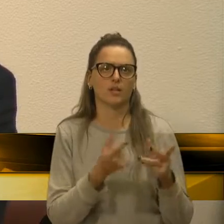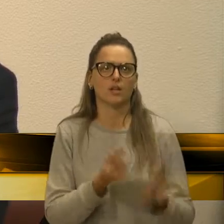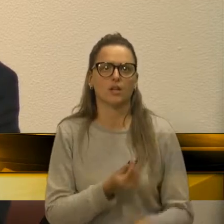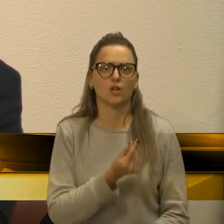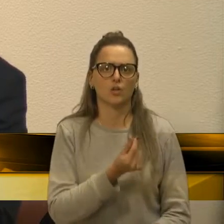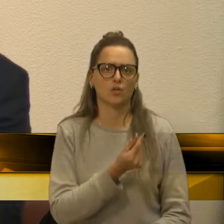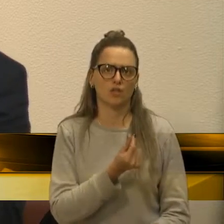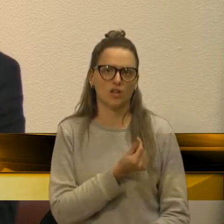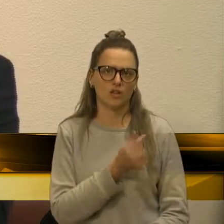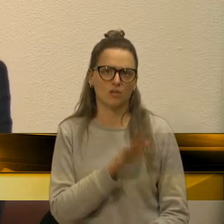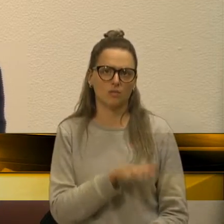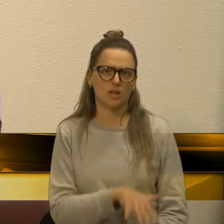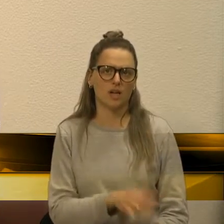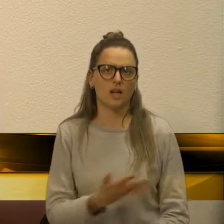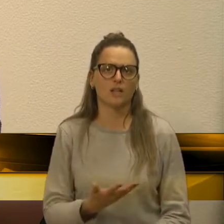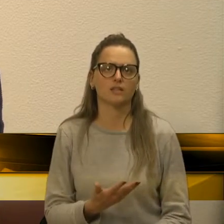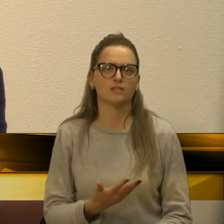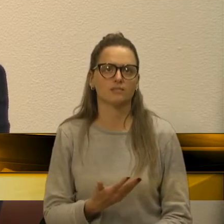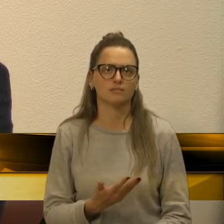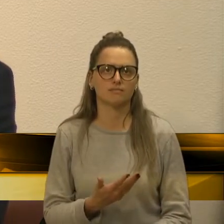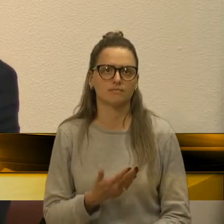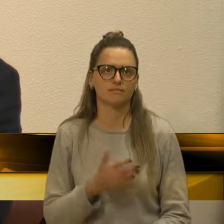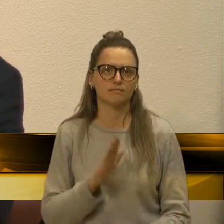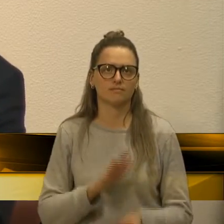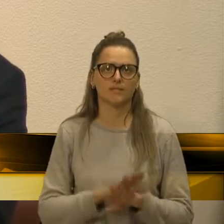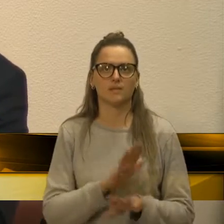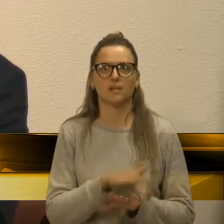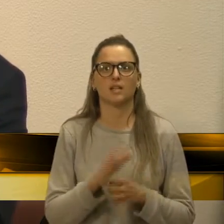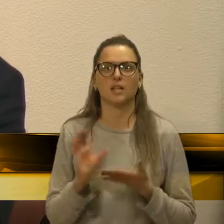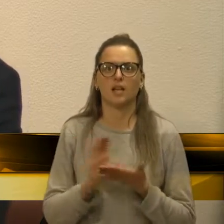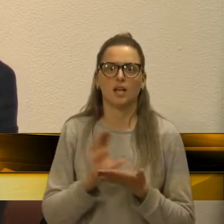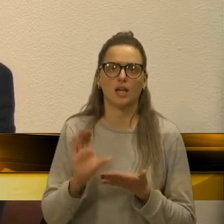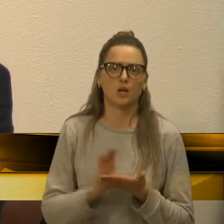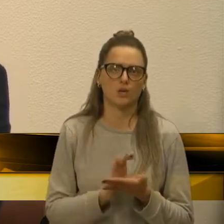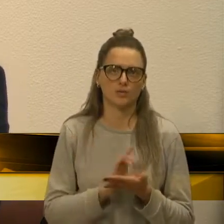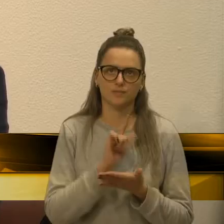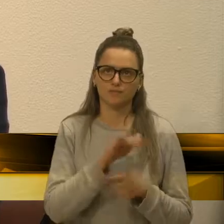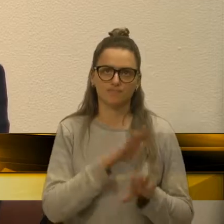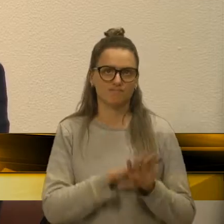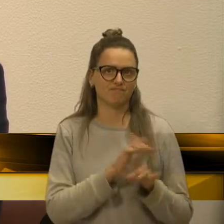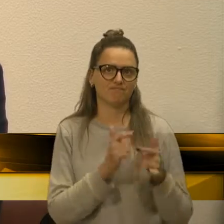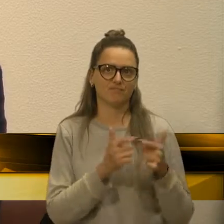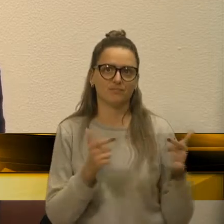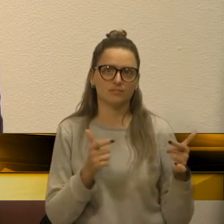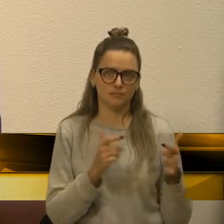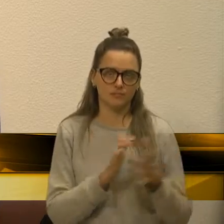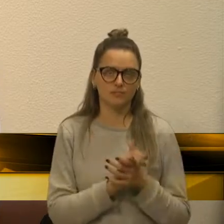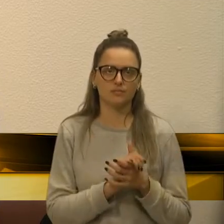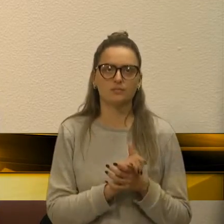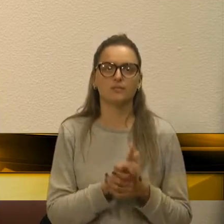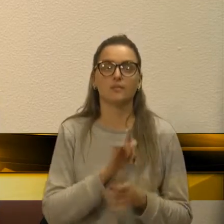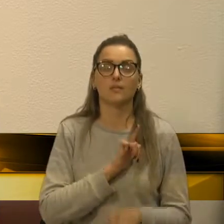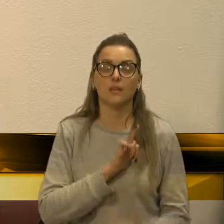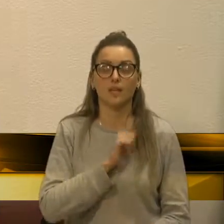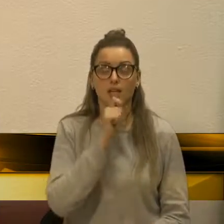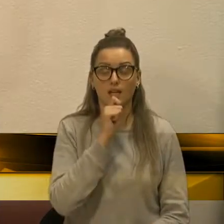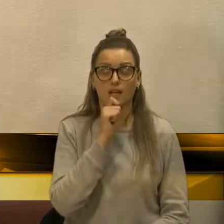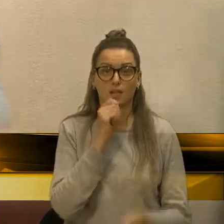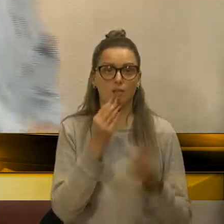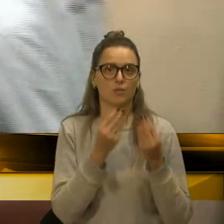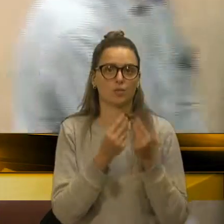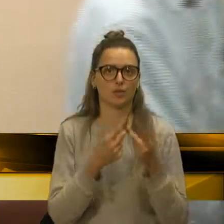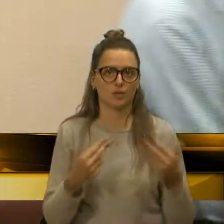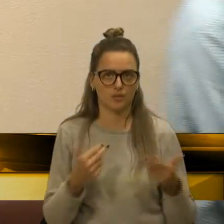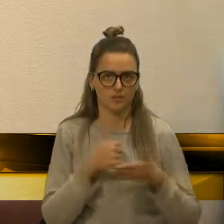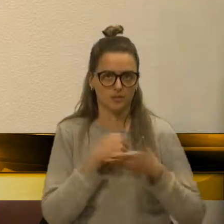mercado muito abaixo daquilo que ela arrecada. A arrecadação líquida é muito maior. Então, ela tem ainda muito para dar, é uma empresa que